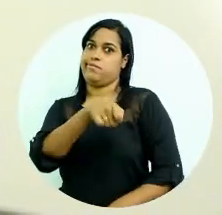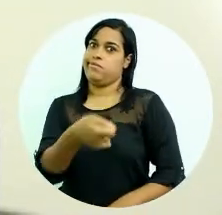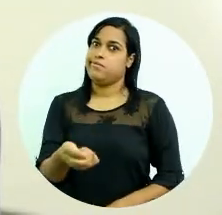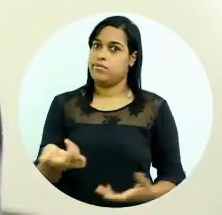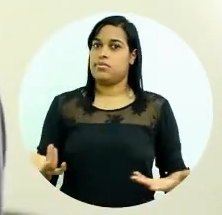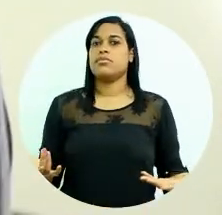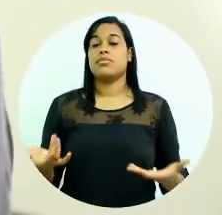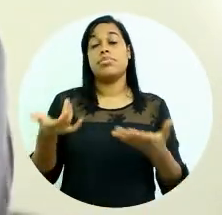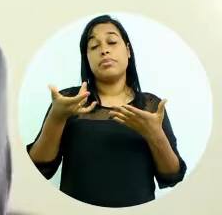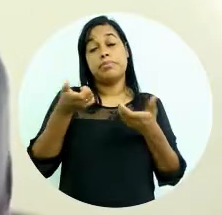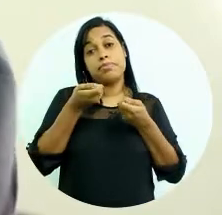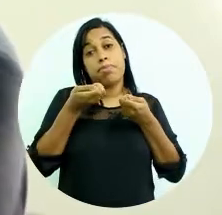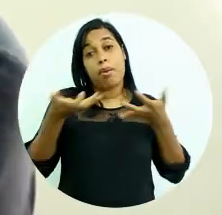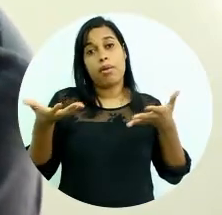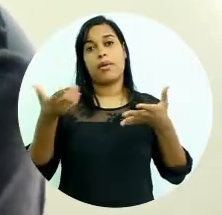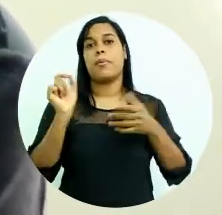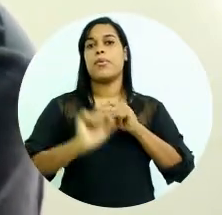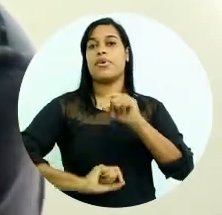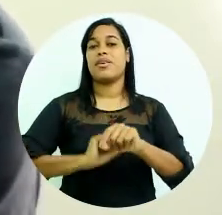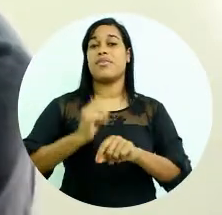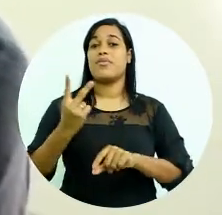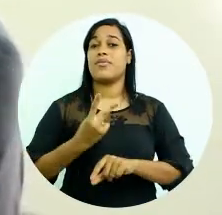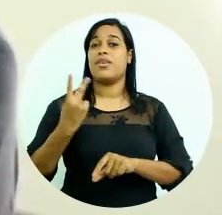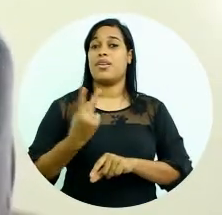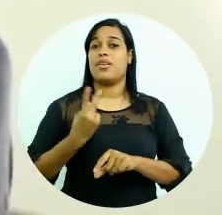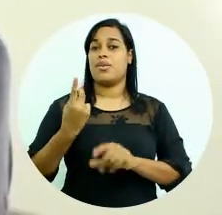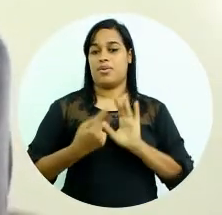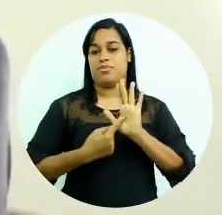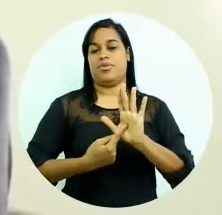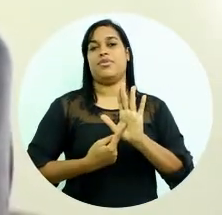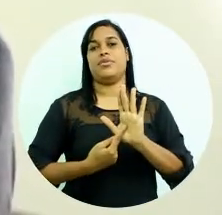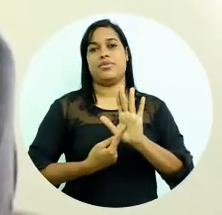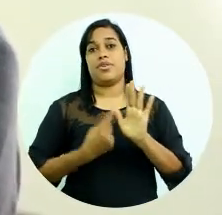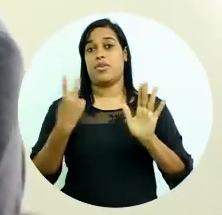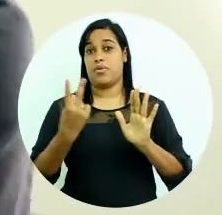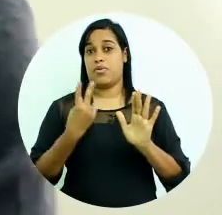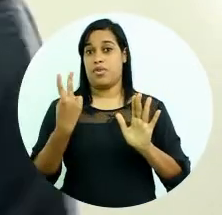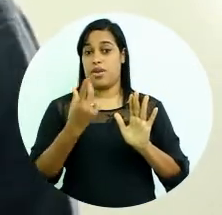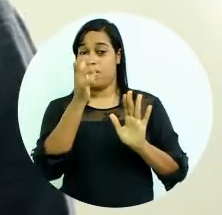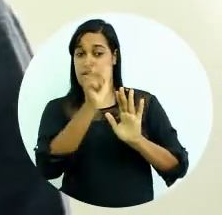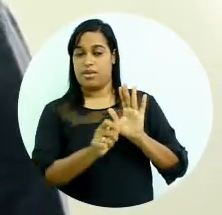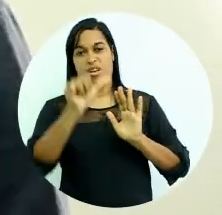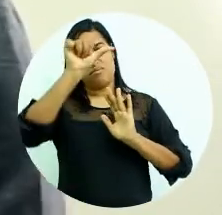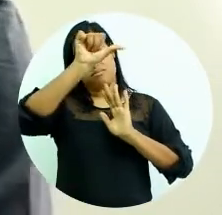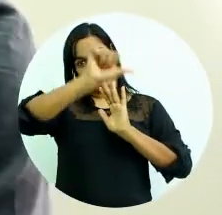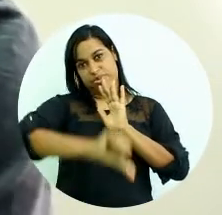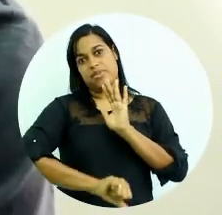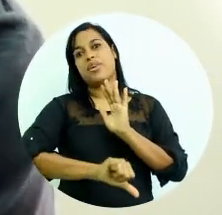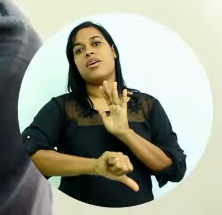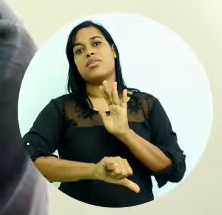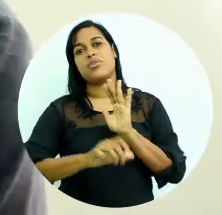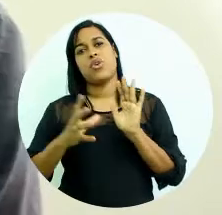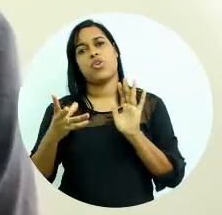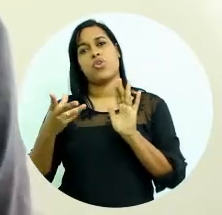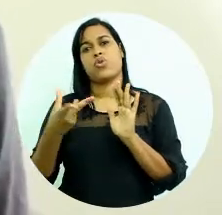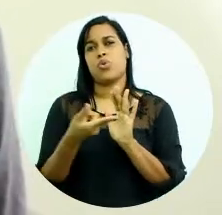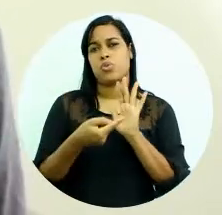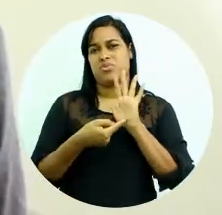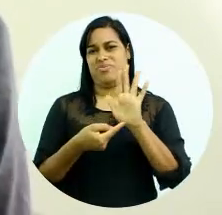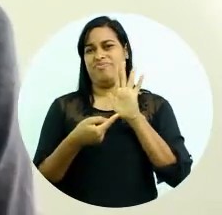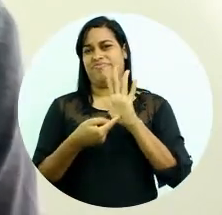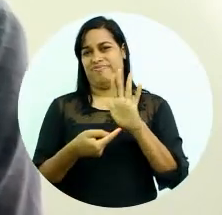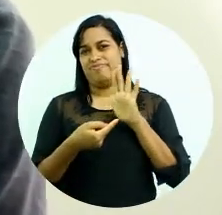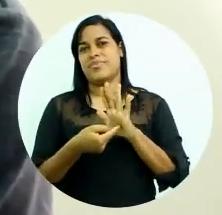grande repercussão diante do valor da imagem, um valor que é reprovado, diante de tudo que ele